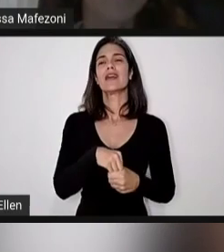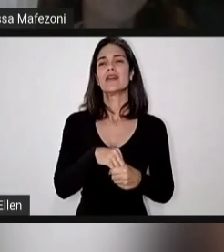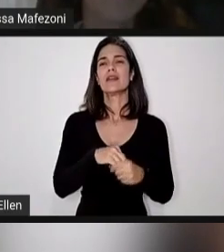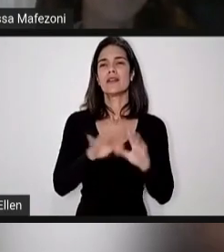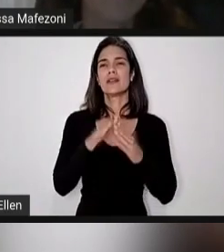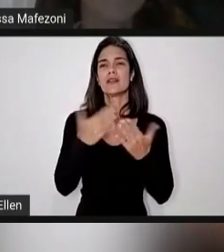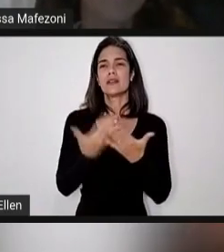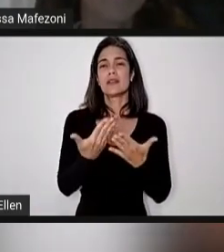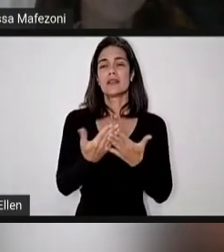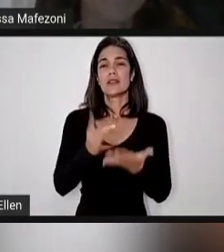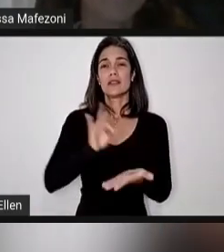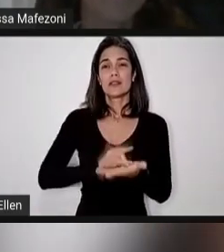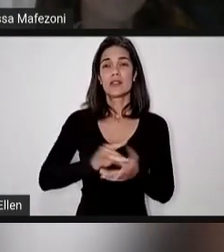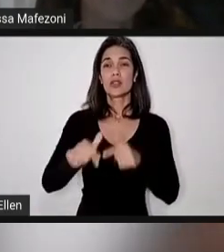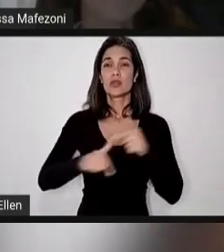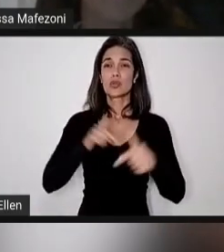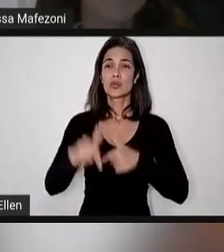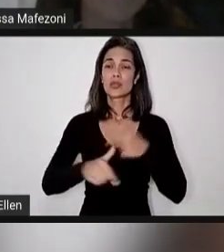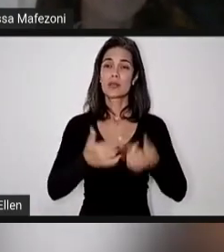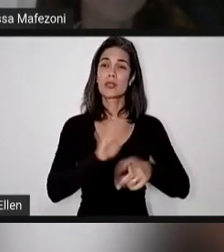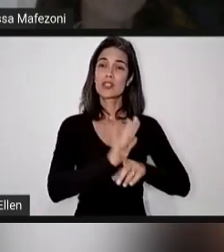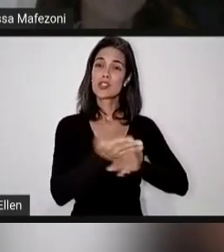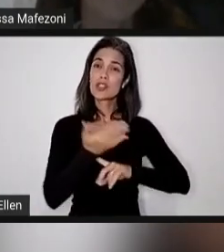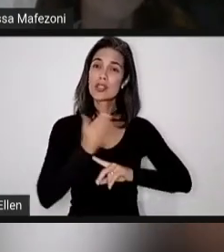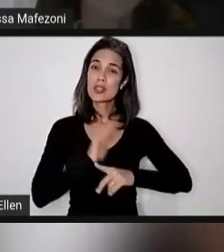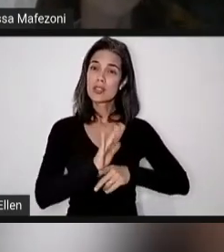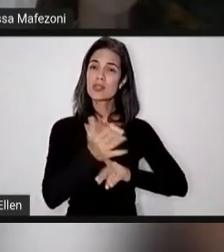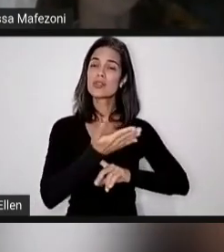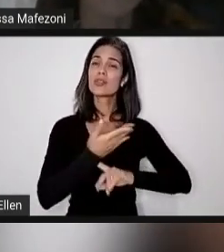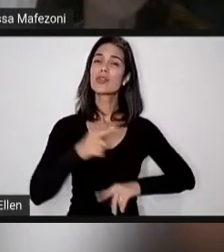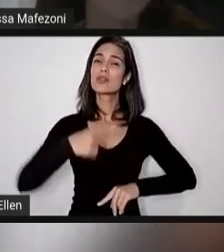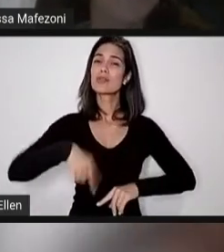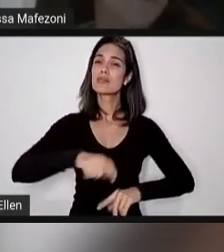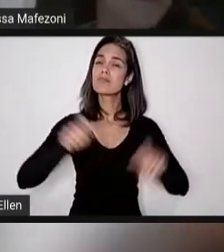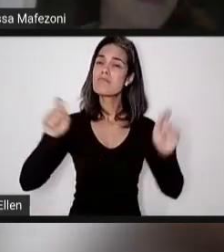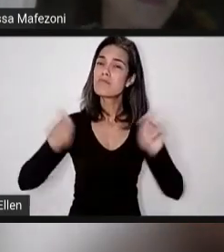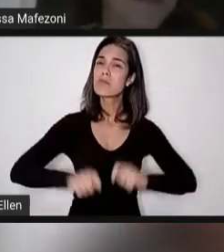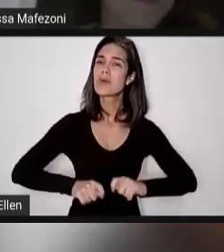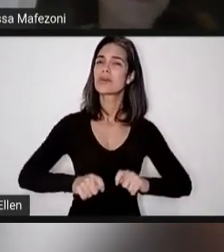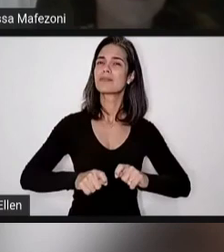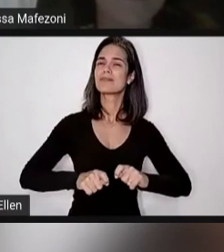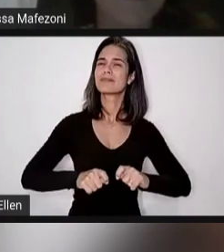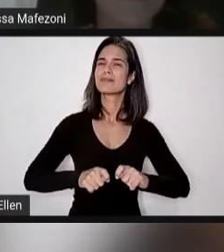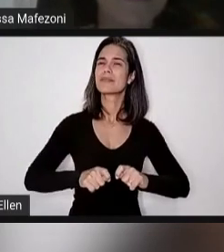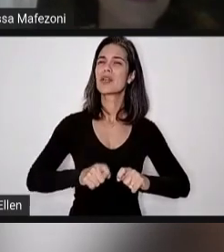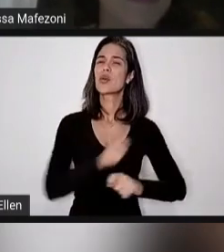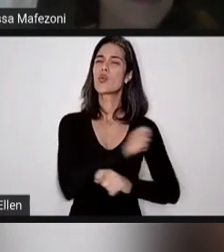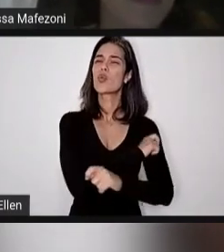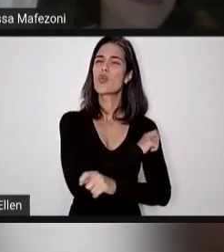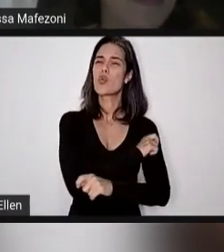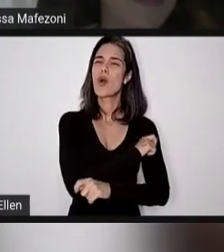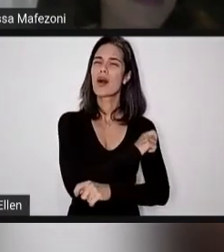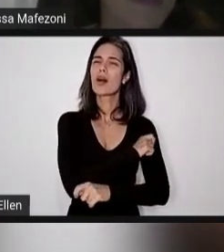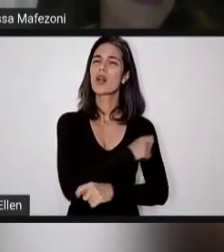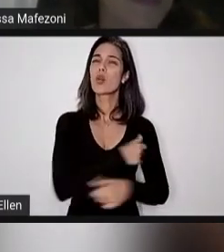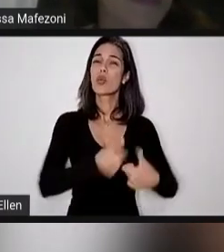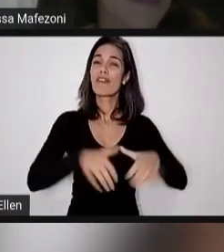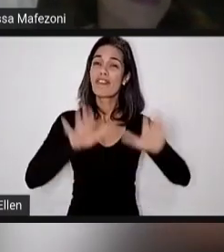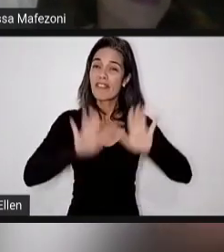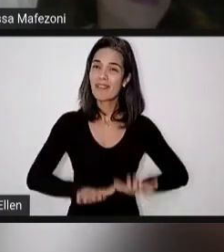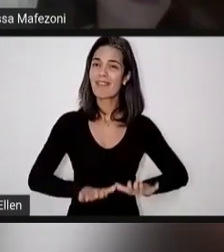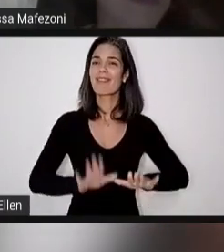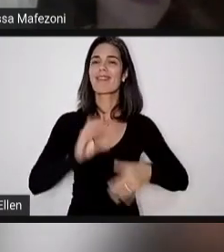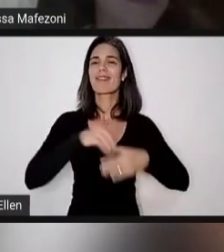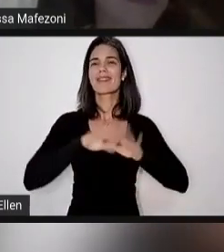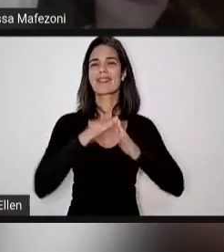e num trabalho colaborativo, nós realmente possibilitamos a permanência, o aprendizado e o desenvolvimento desses